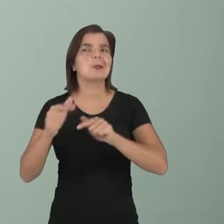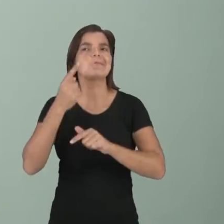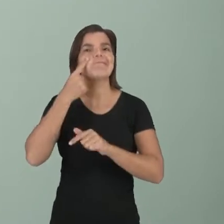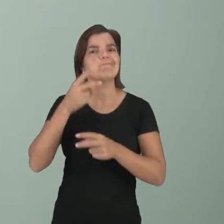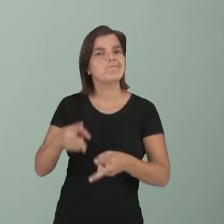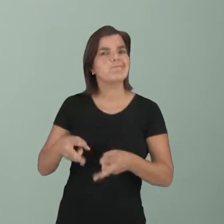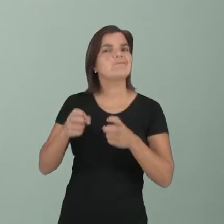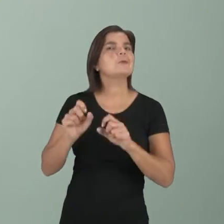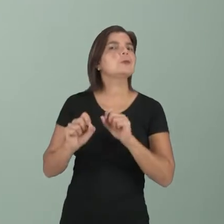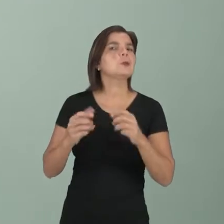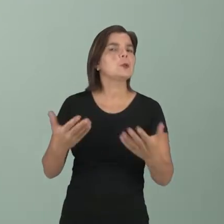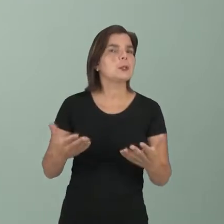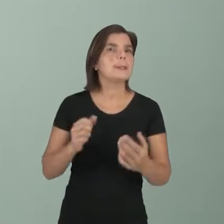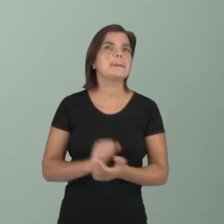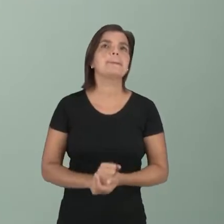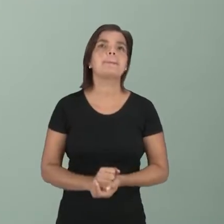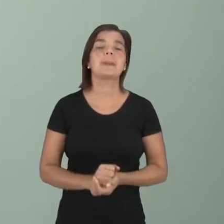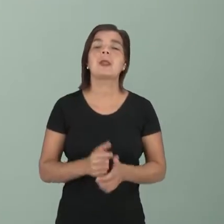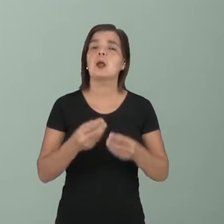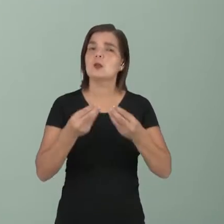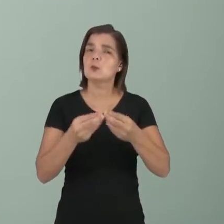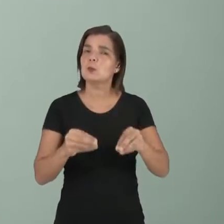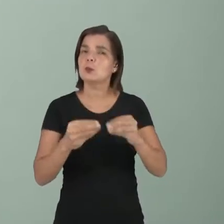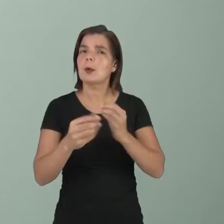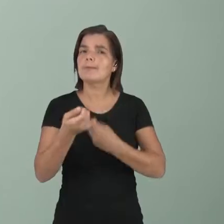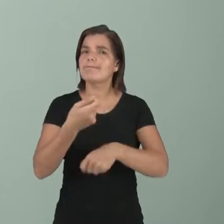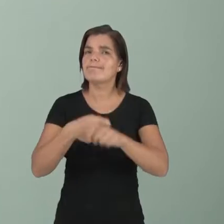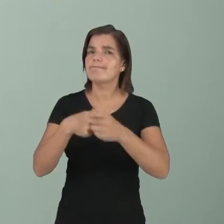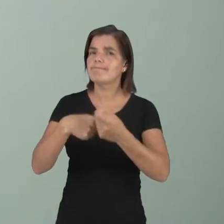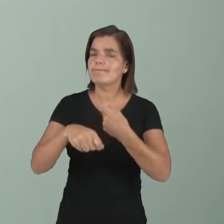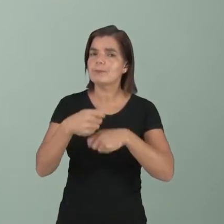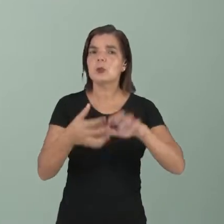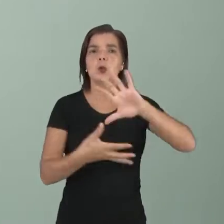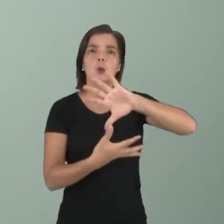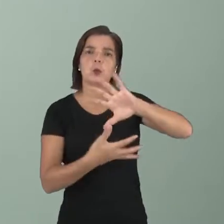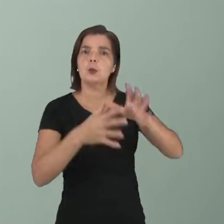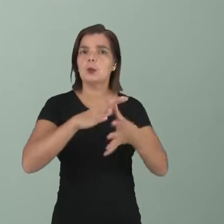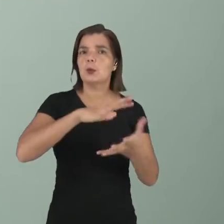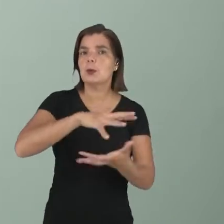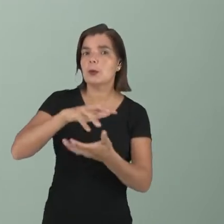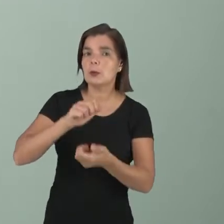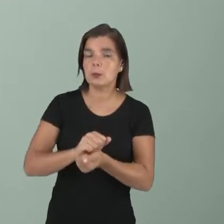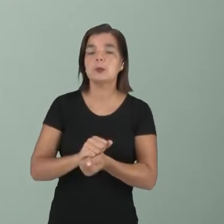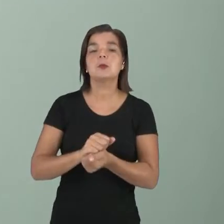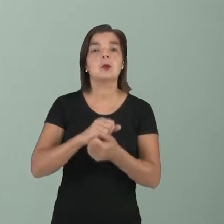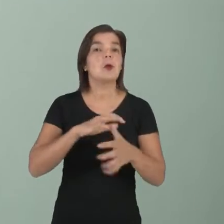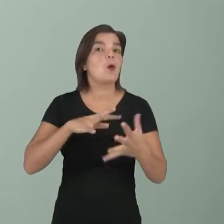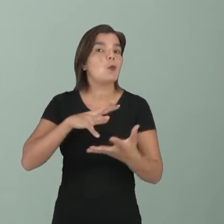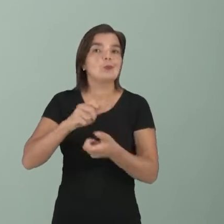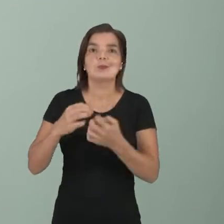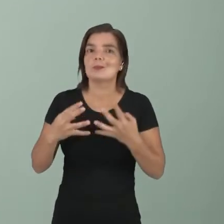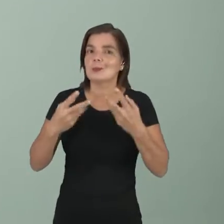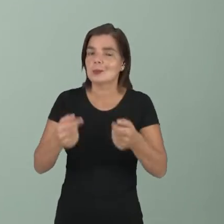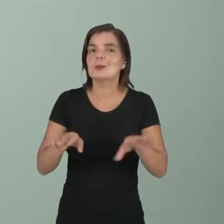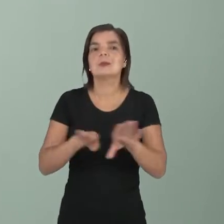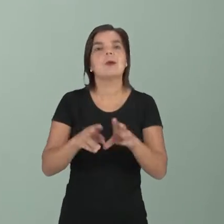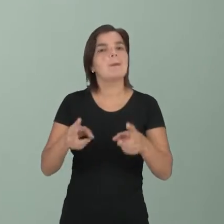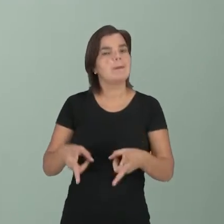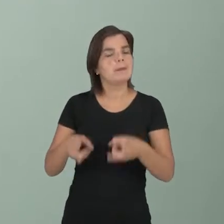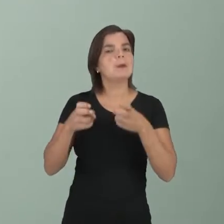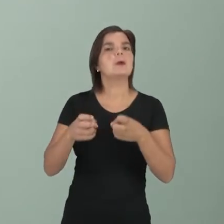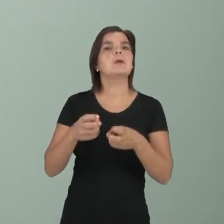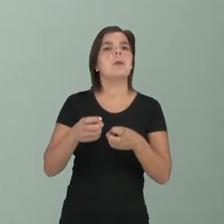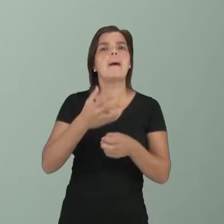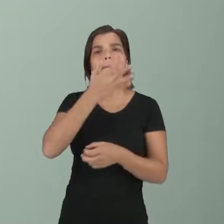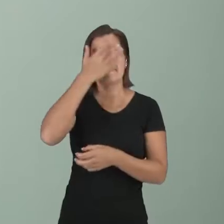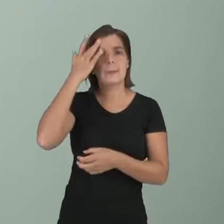gente percebe que dentro dessa crise econômica devido aí à pandemia que assola o mundo inteiro, nós percebemos que